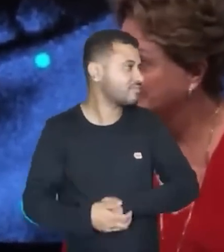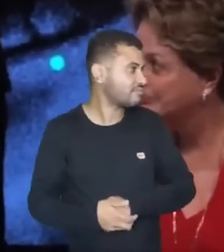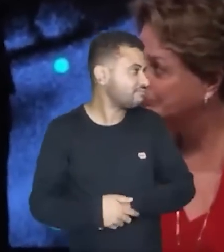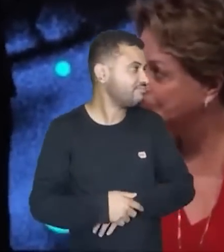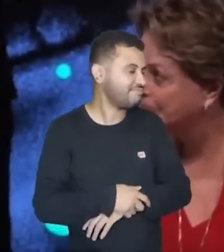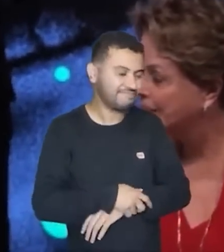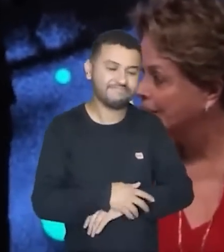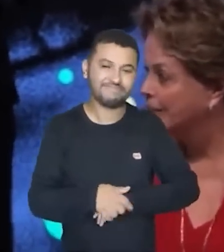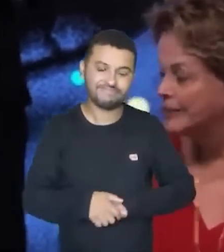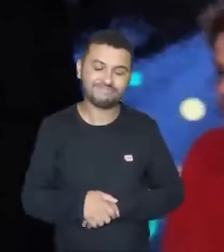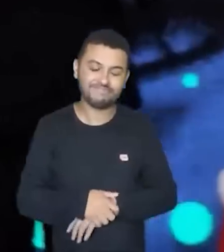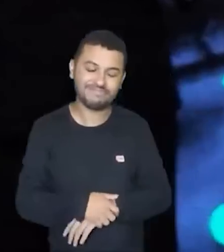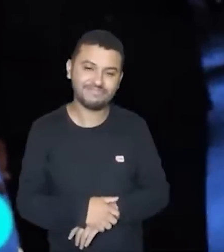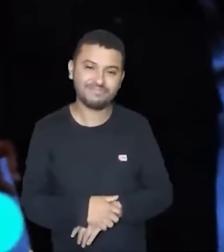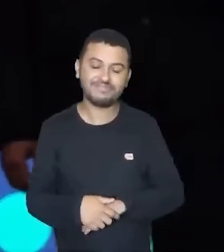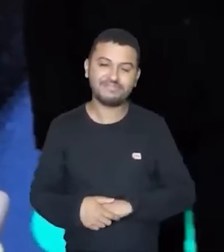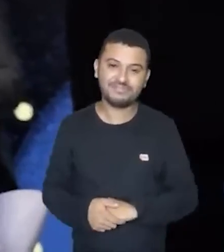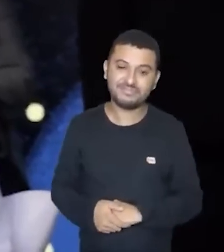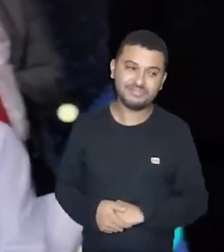é que